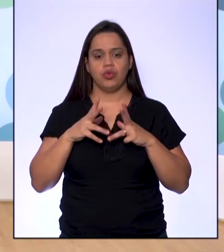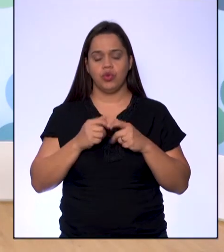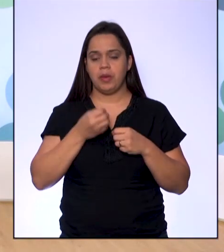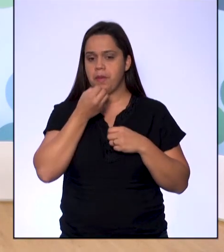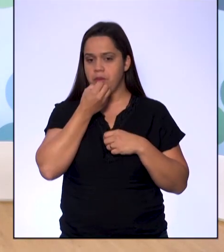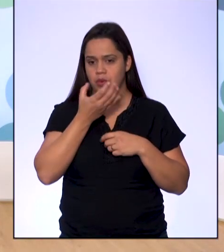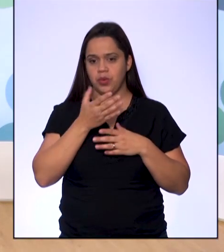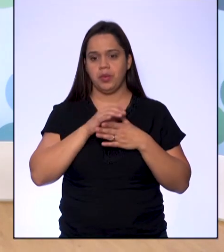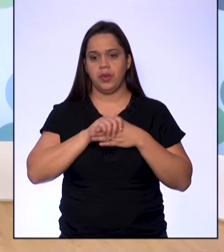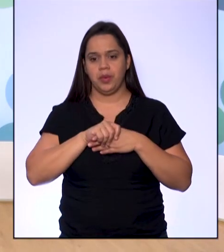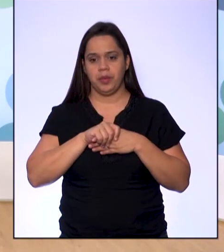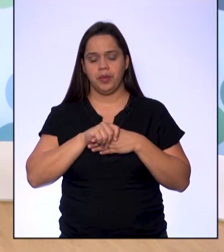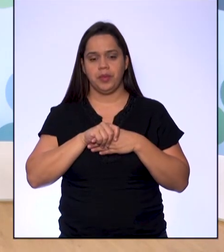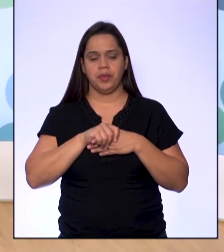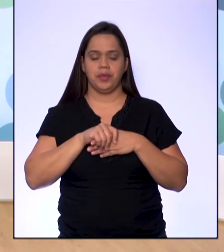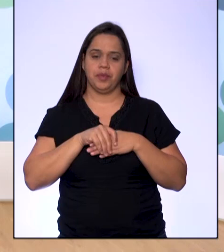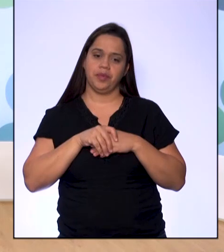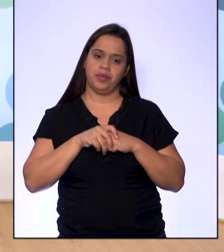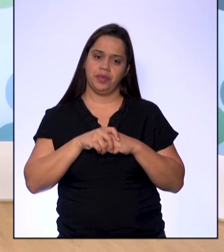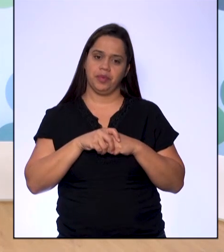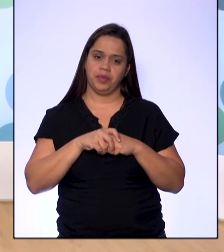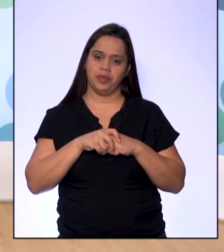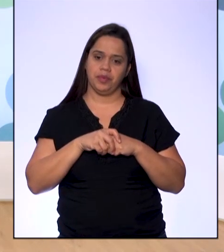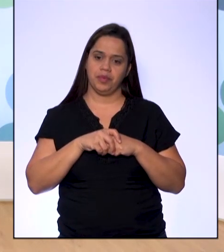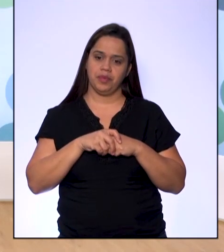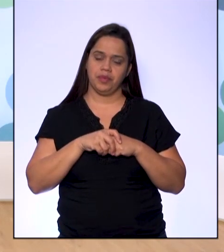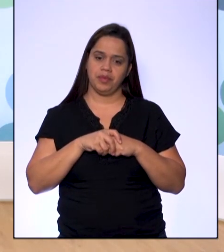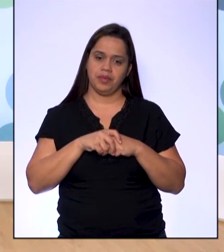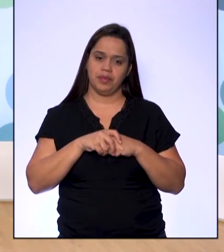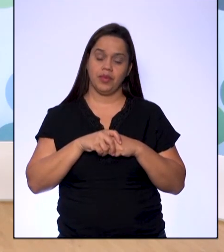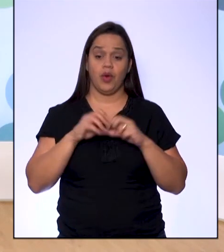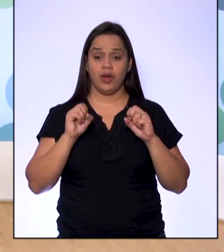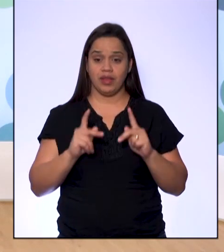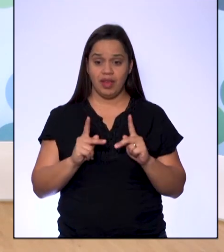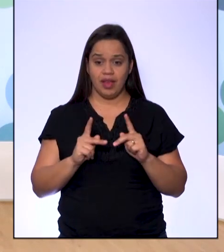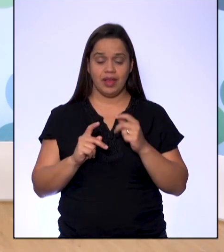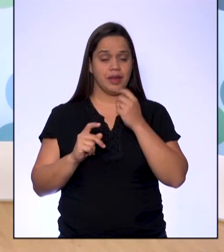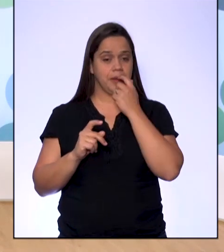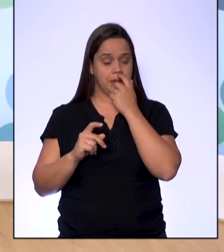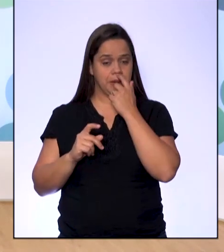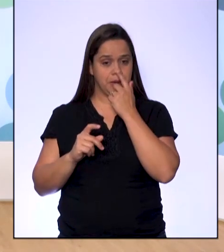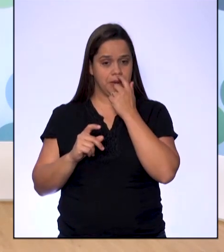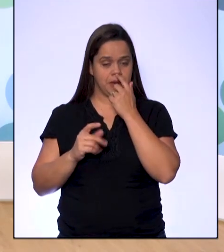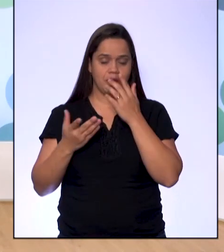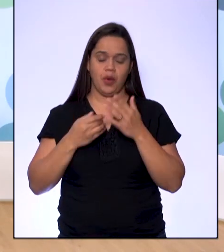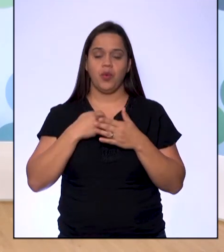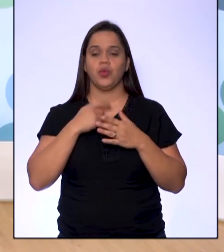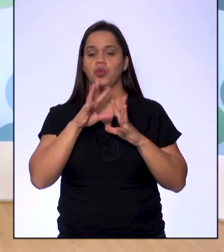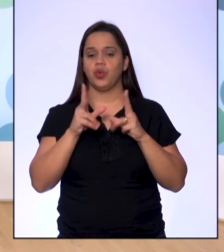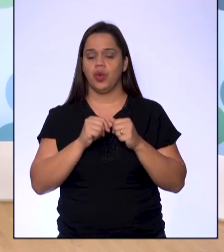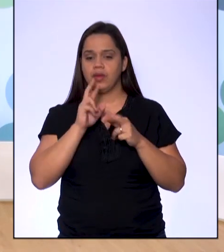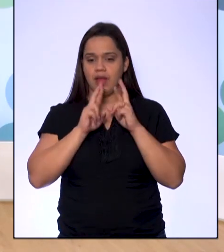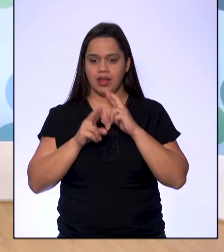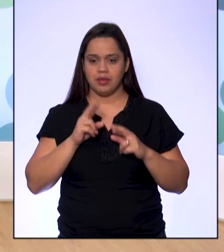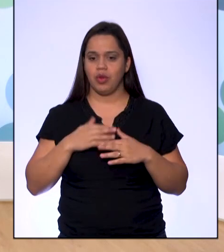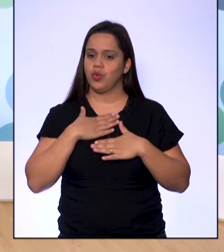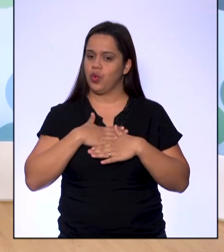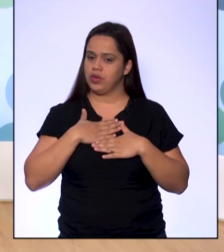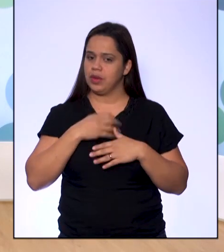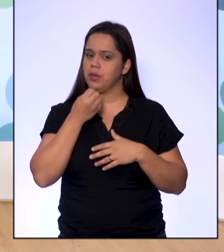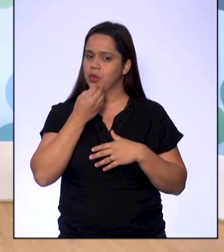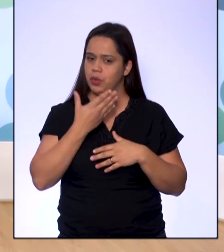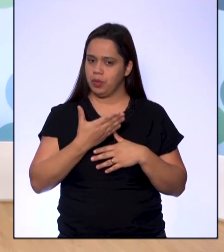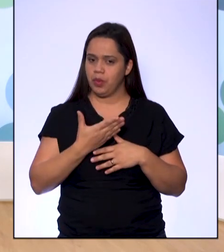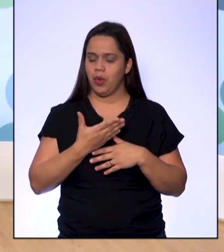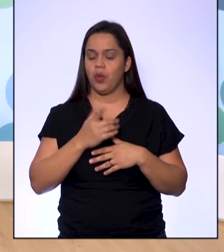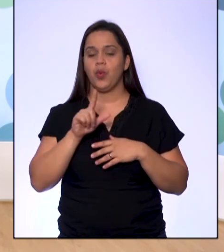Uhum. Bom, certinho, então, os textos, eu gostei dos comentários de O vocês. mundo, Vocês foram de o uma João forma